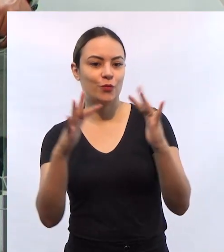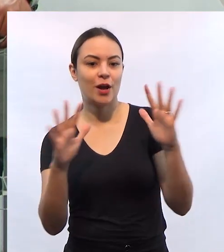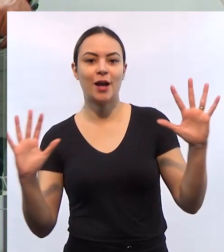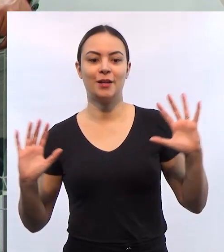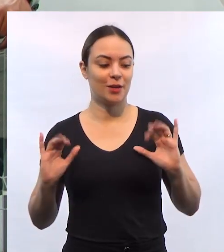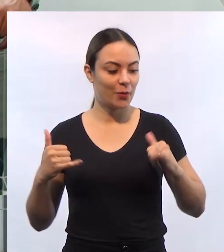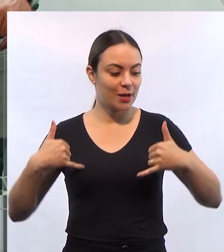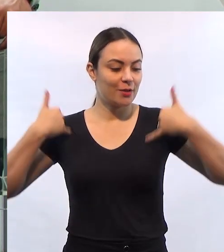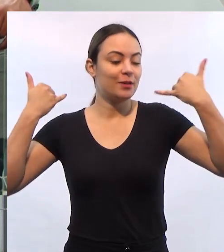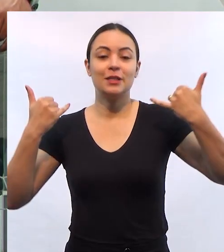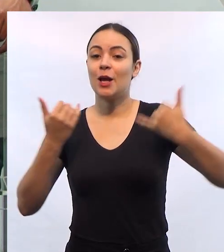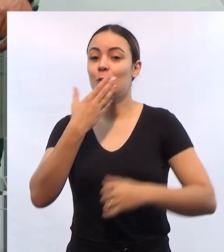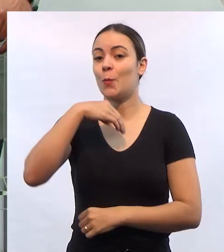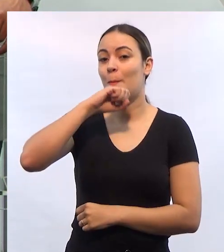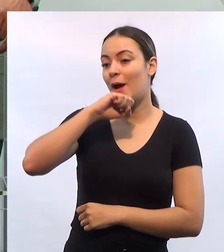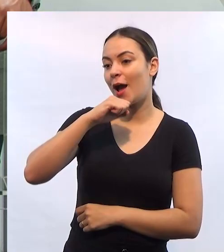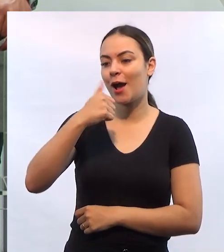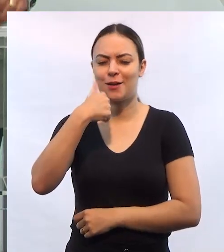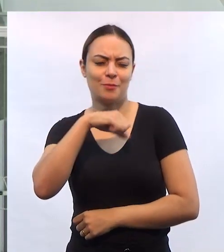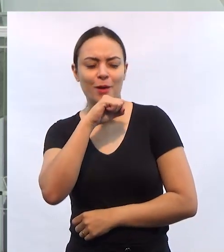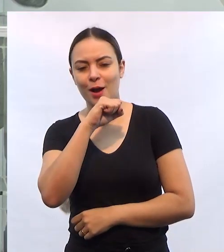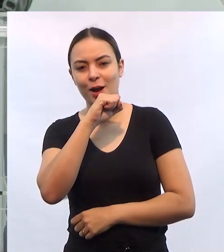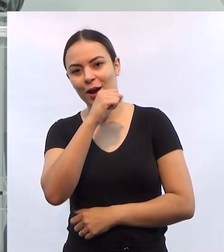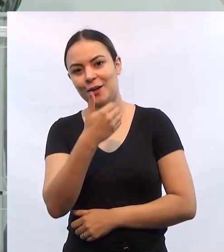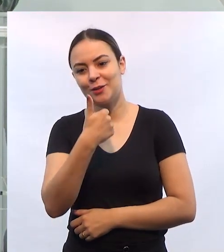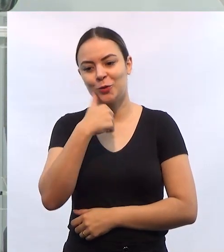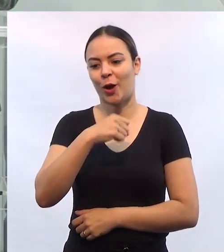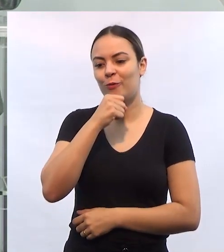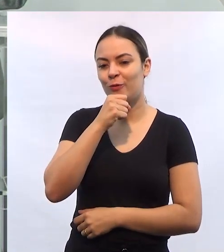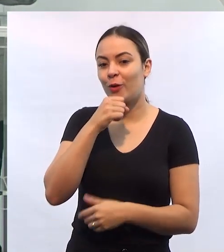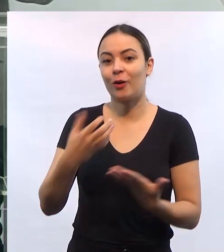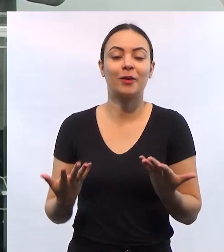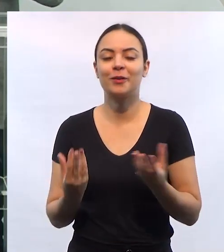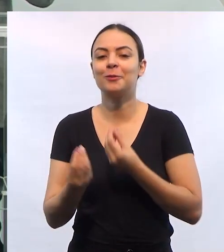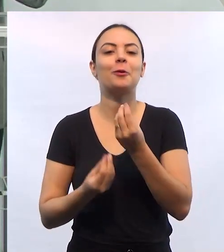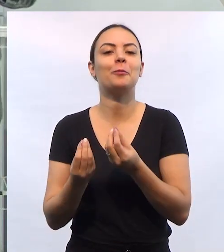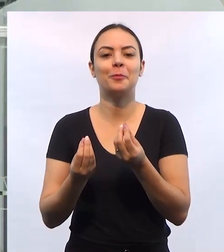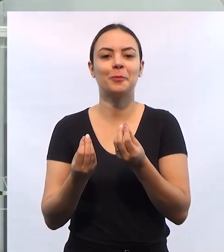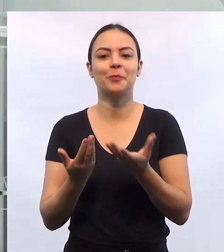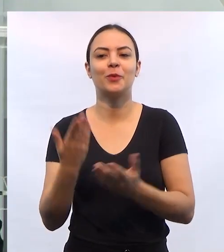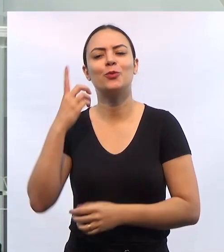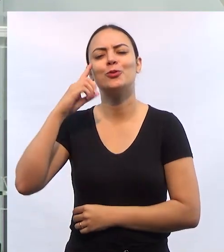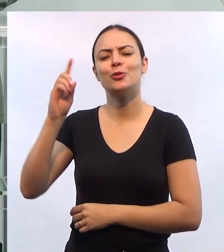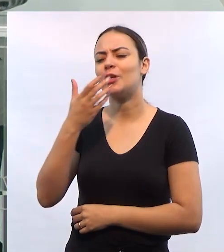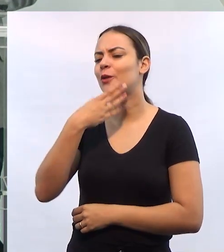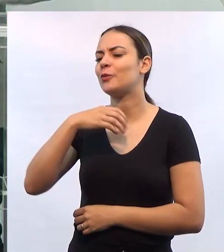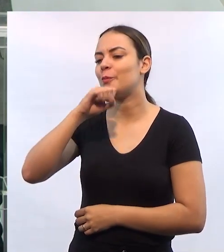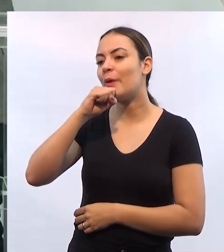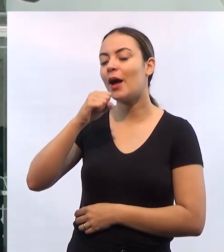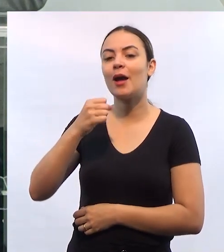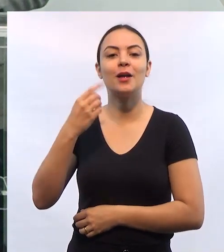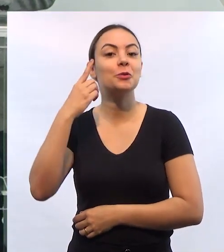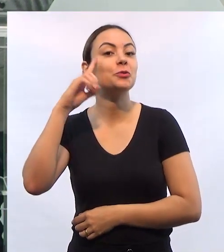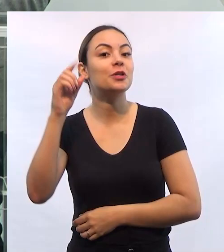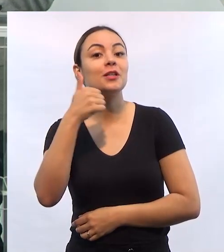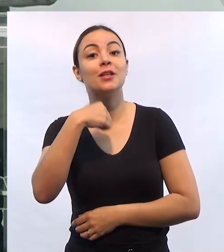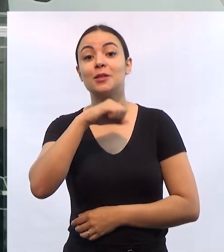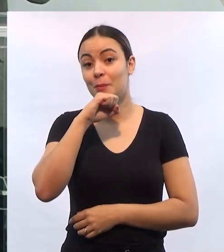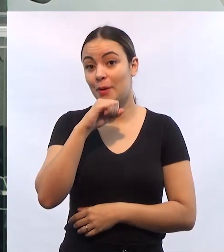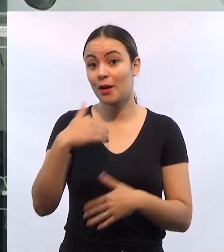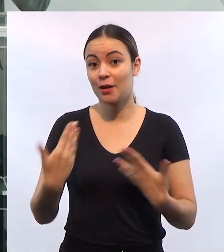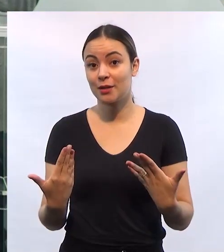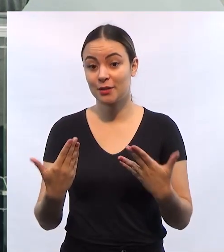reúnem quando tem o aniversário do pai, da mãe, do avô, da avó, né? Vocês se reúnem ali no dia das mães, no dia dos pais,